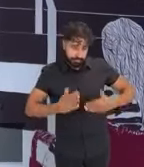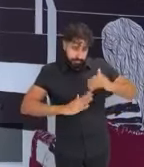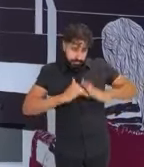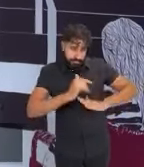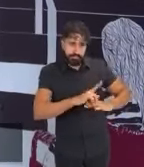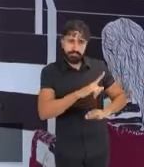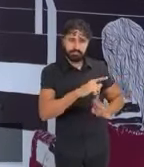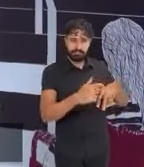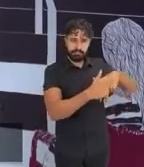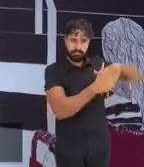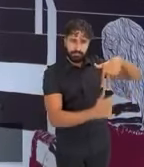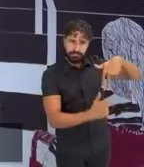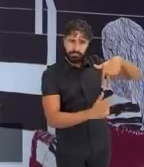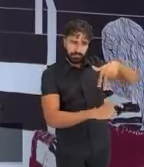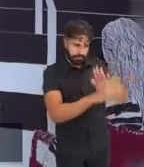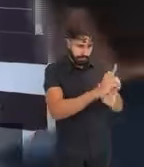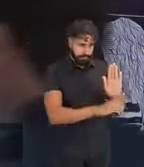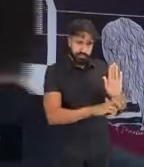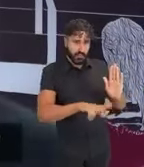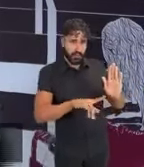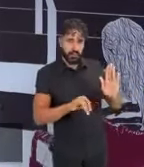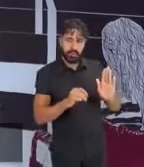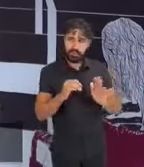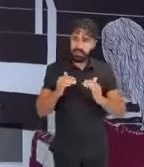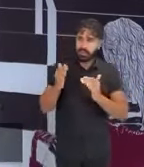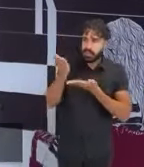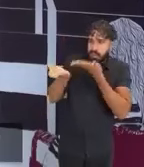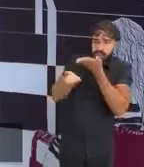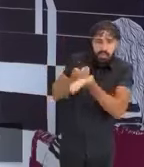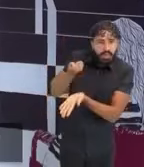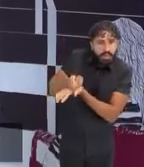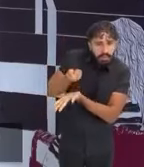de direitos e não apenas de deveres e obrigações.